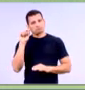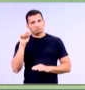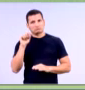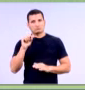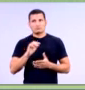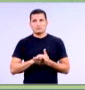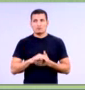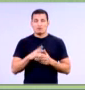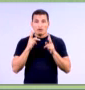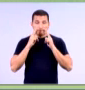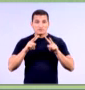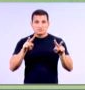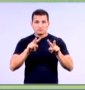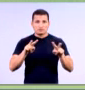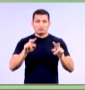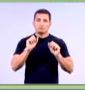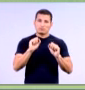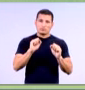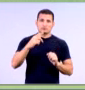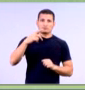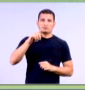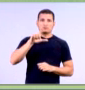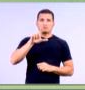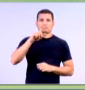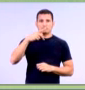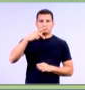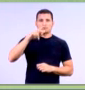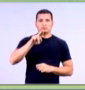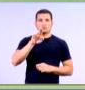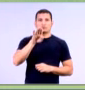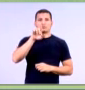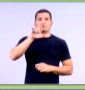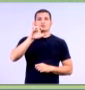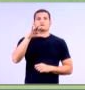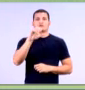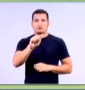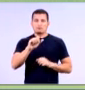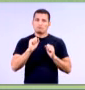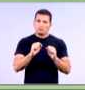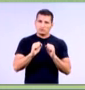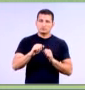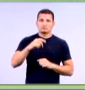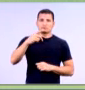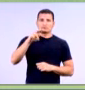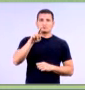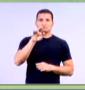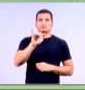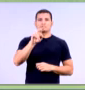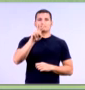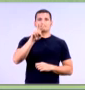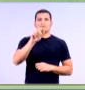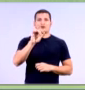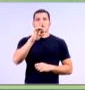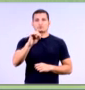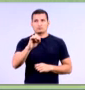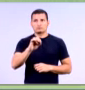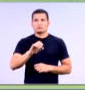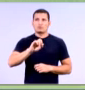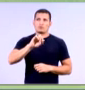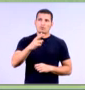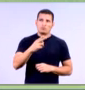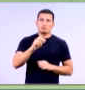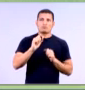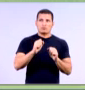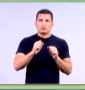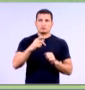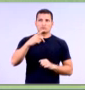a visibilidade pode ser pública, pode ser privado, private, ou pode ser protegido,